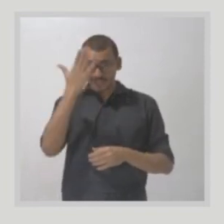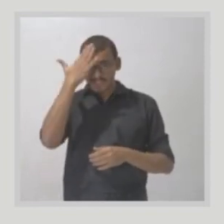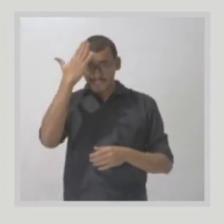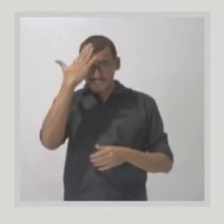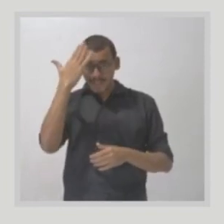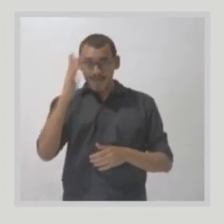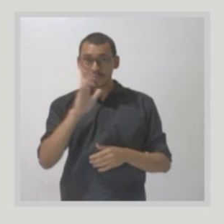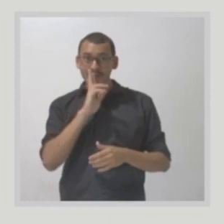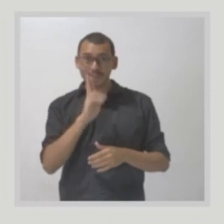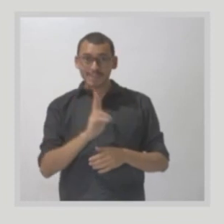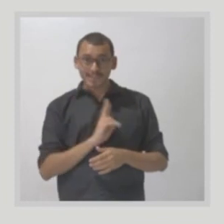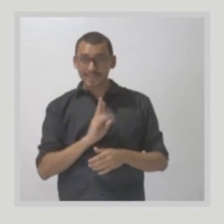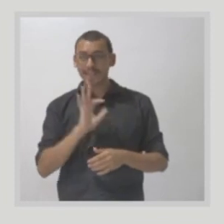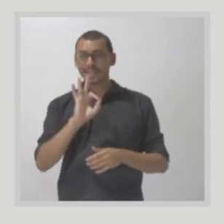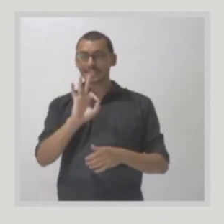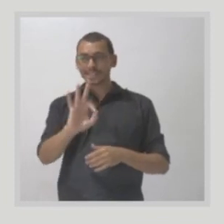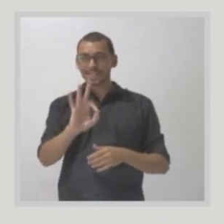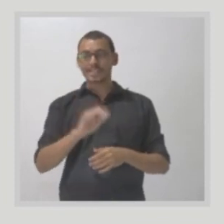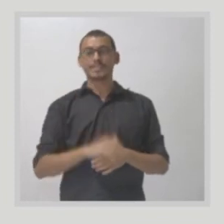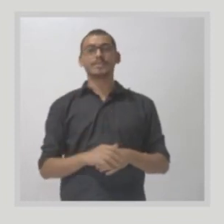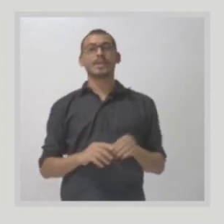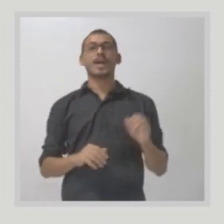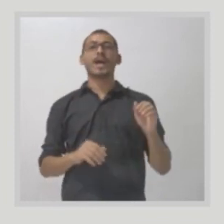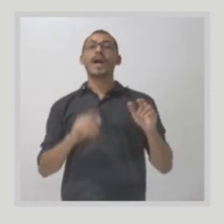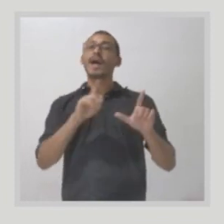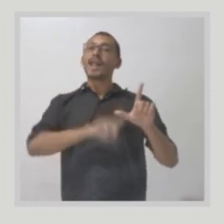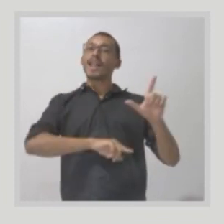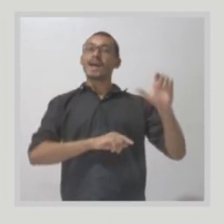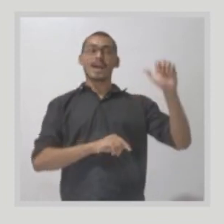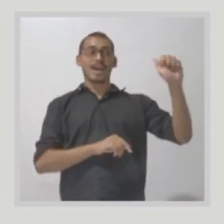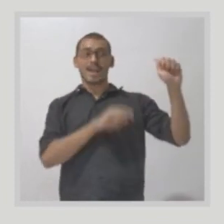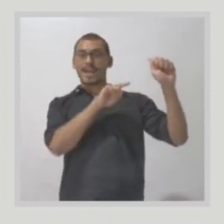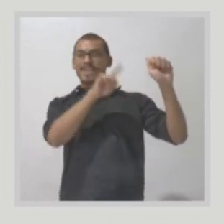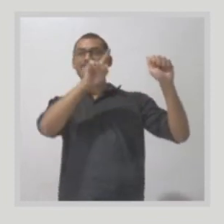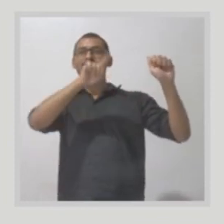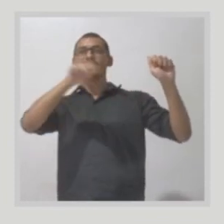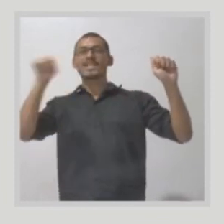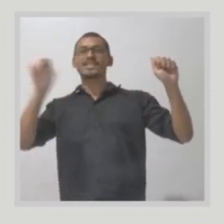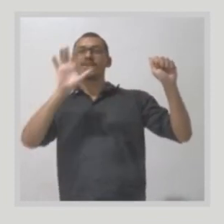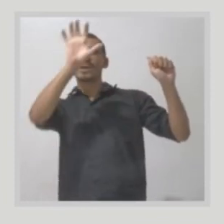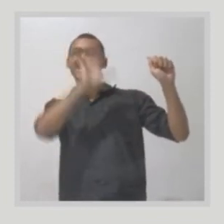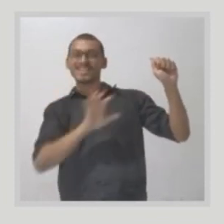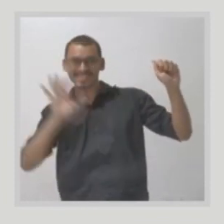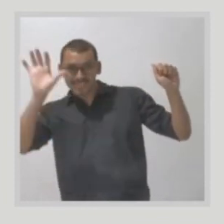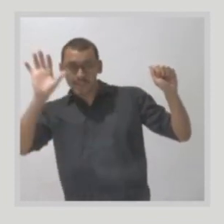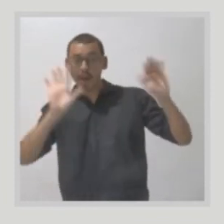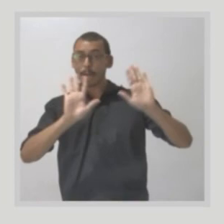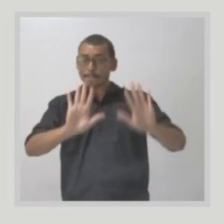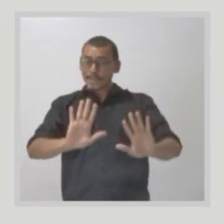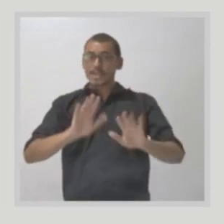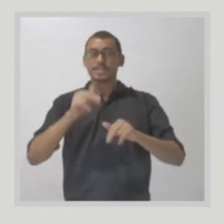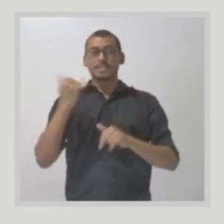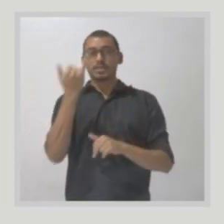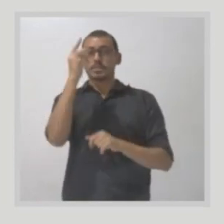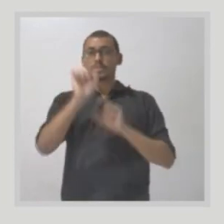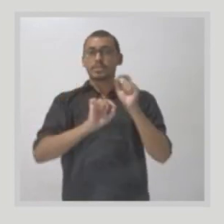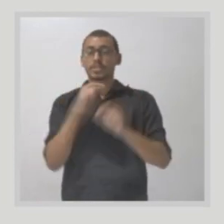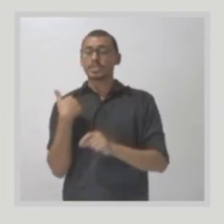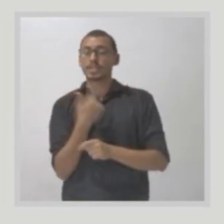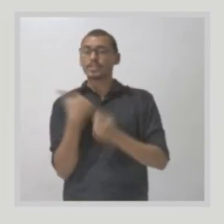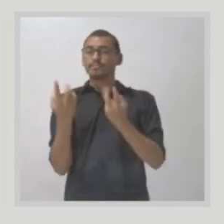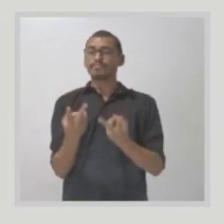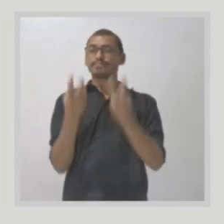sabem. A certa é o quê? A letra A, a variação regional. Mas é muito importante nós observarmos o